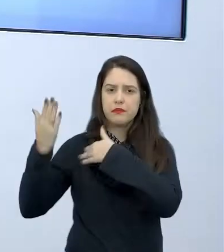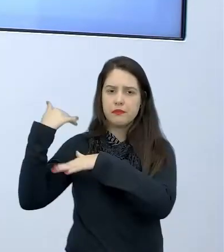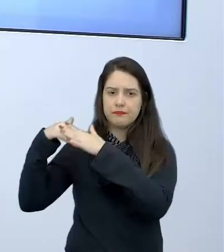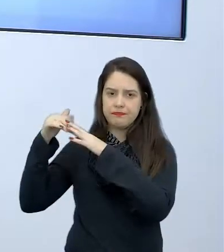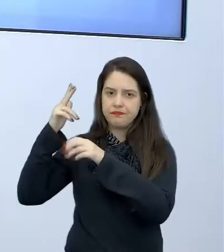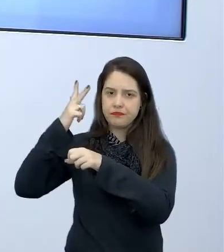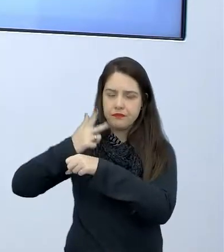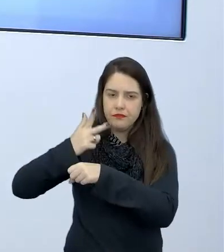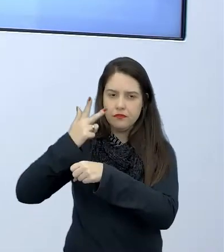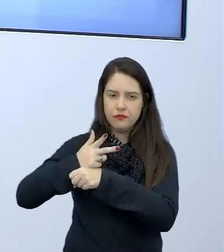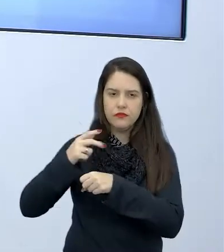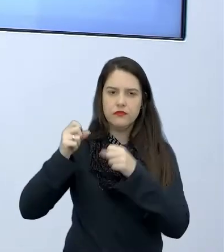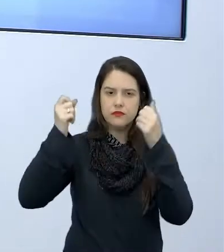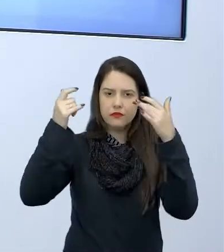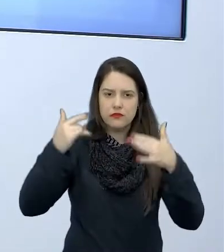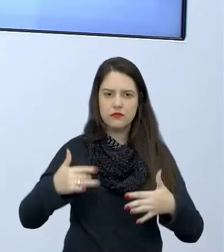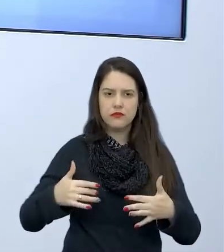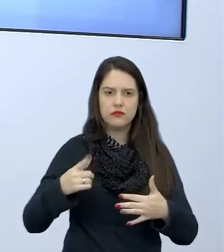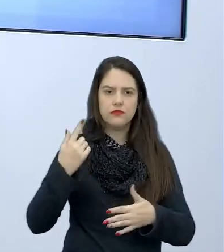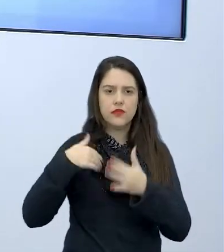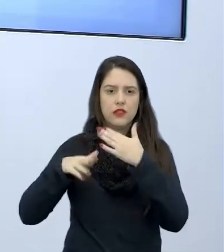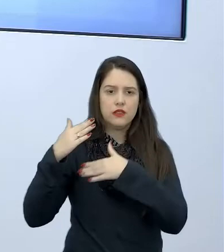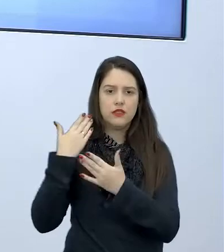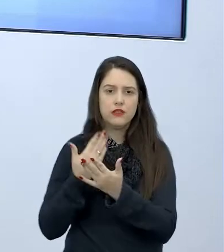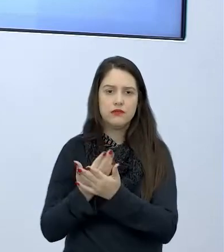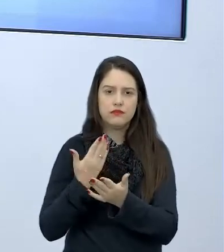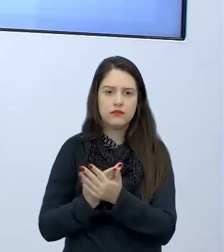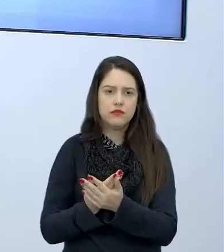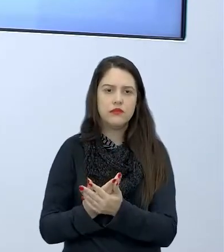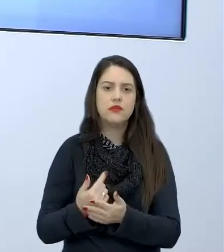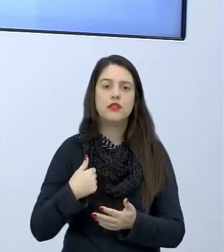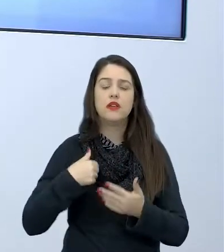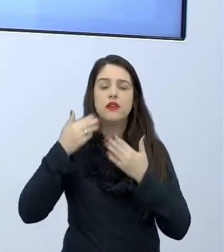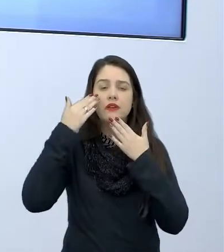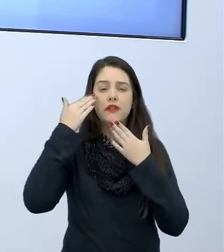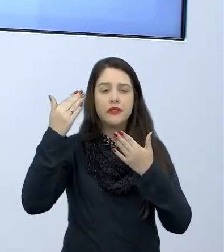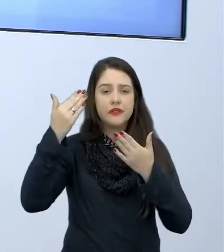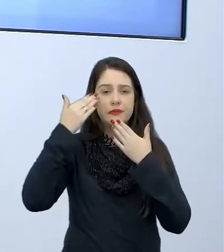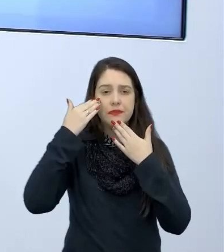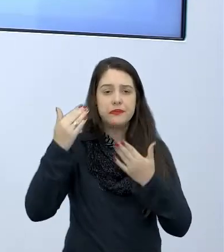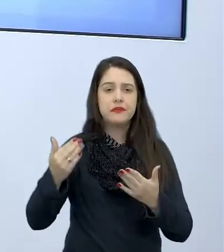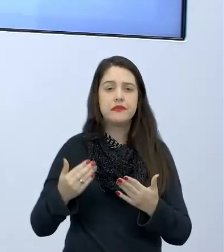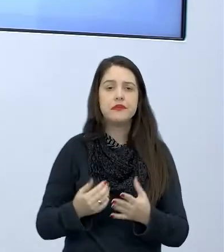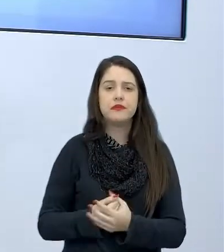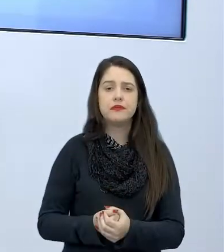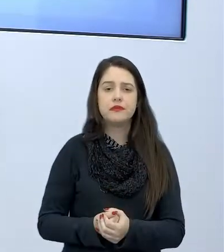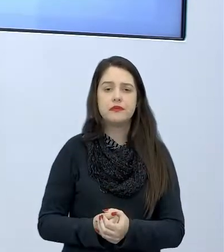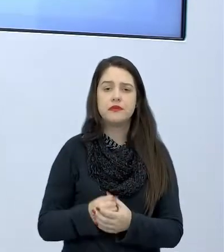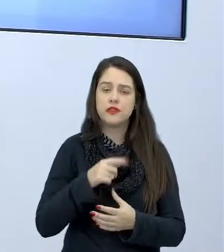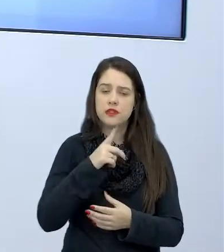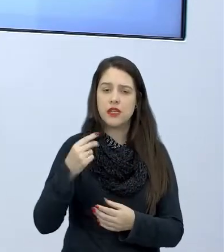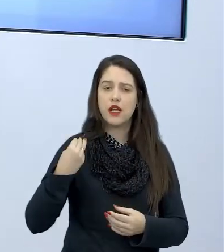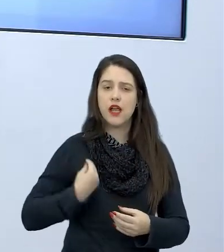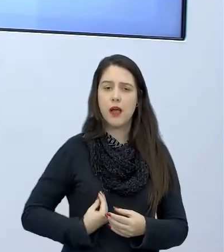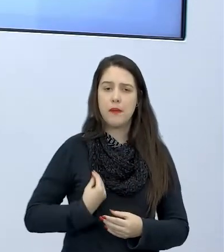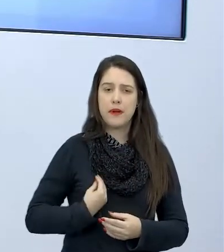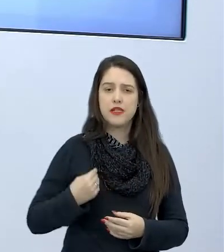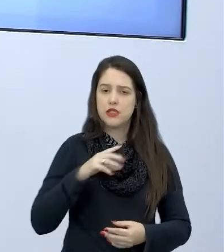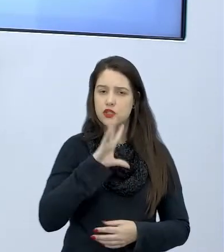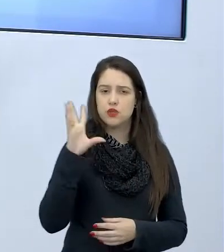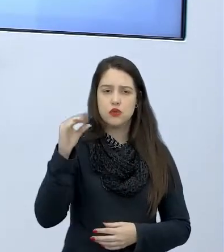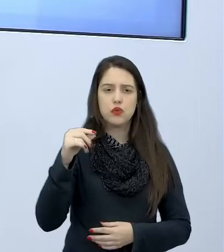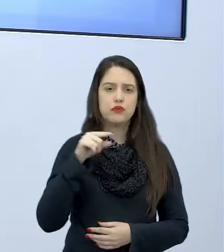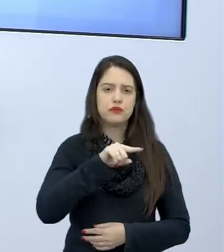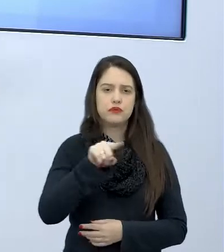né, específicos sobre isso na aula anterior. Então, eu agradeço muito a atenção de todos vocês.